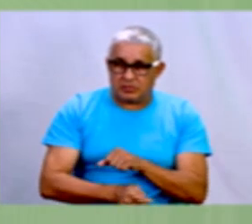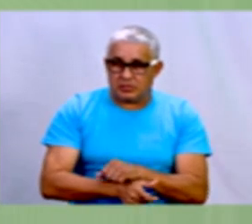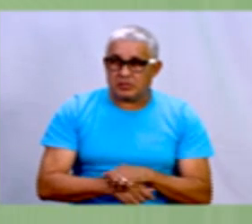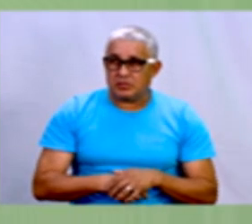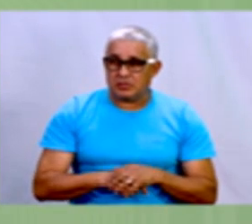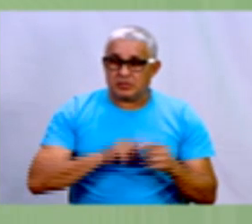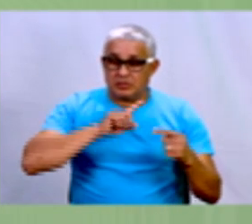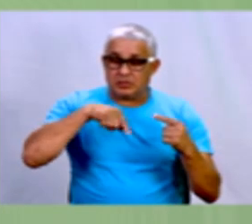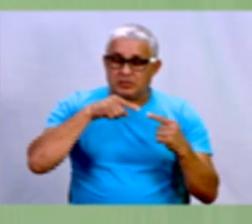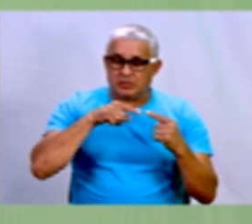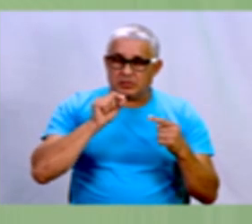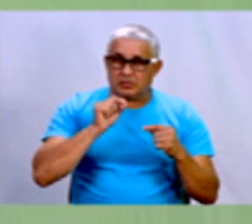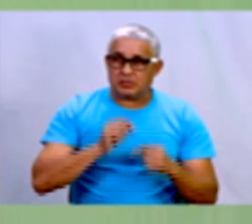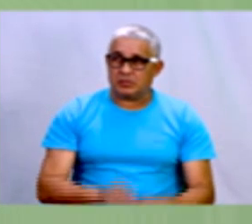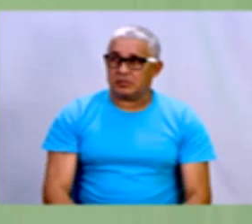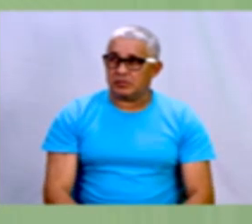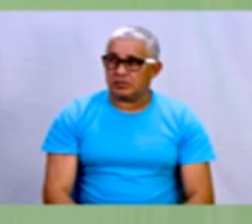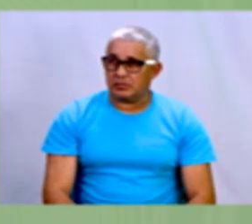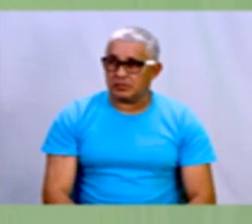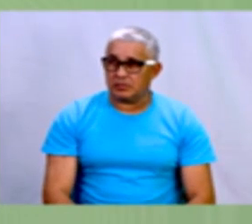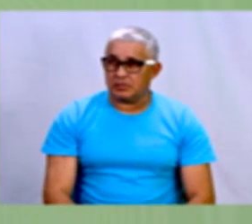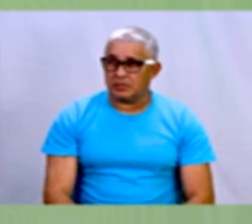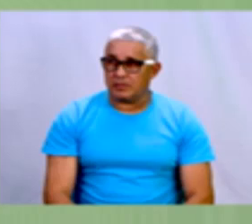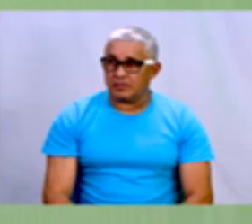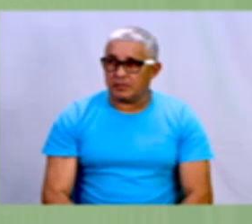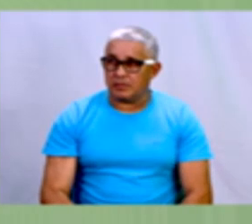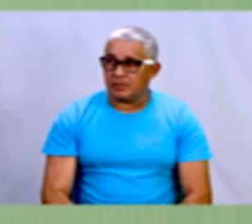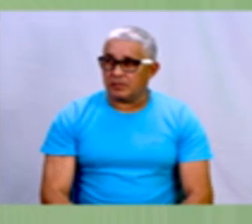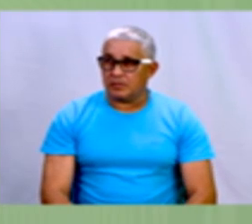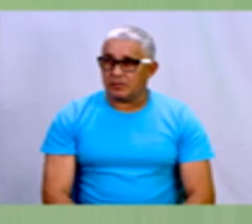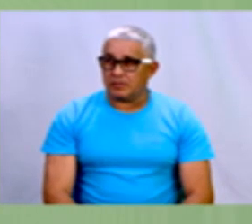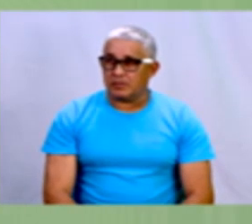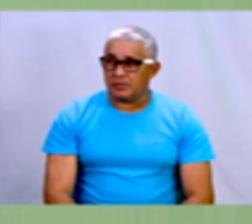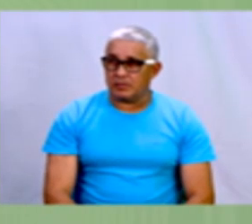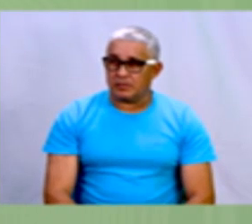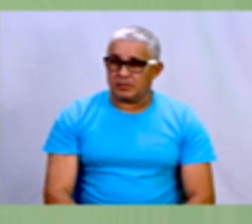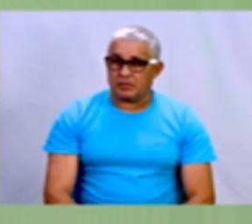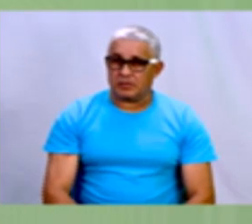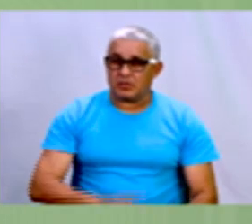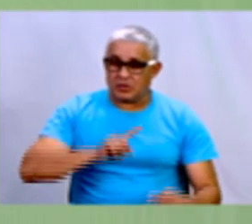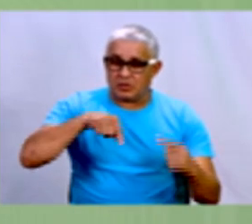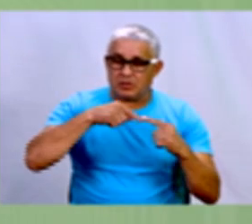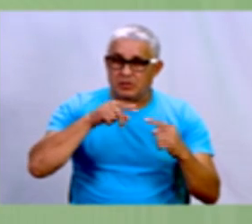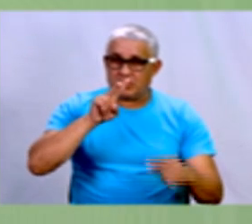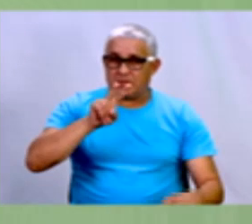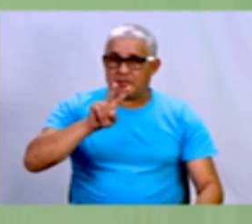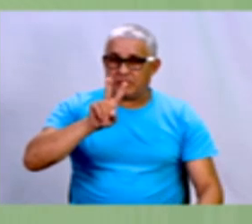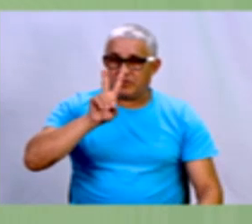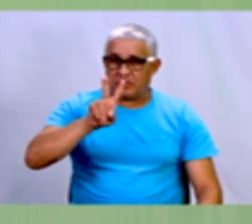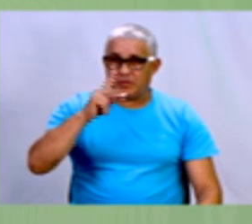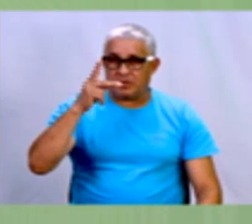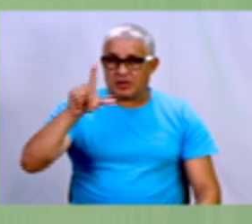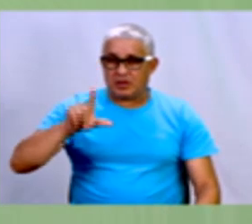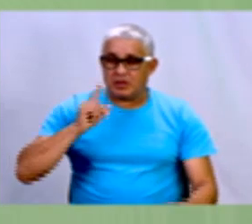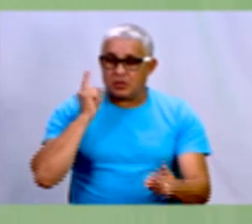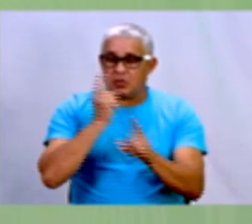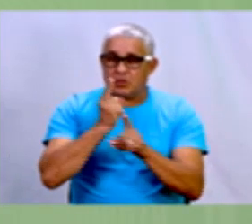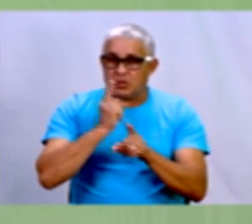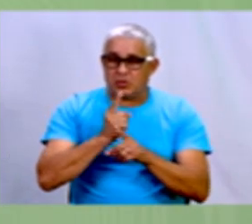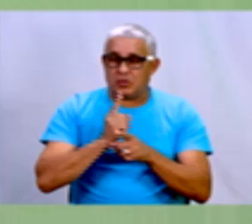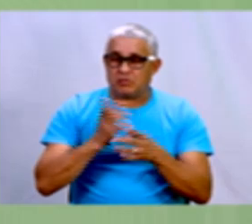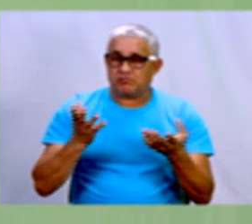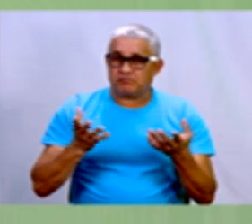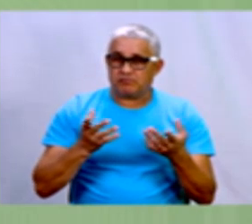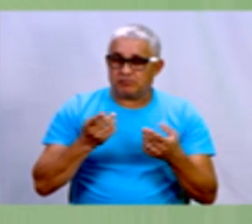O objetivo olha que interessante isso aqui. O objetivo do valor presente líquido é encontrar alternativas de